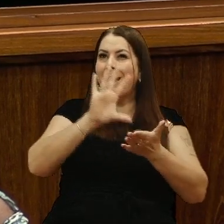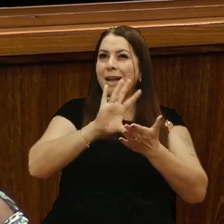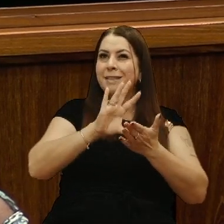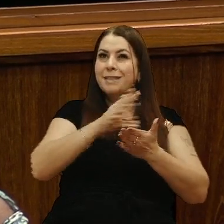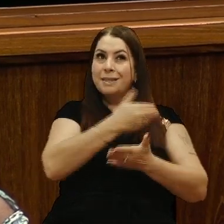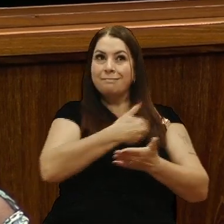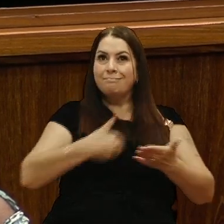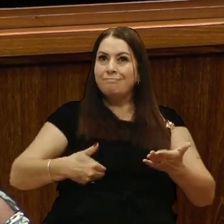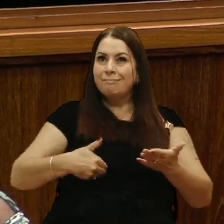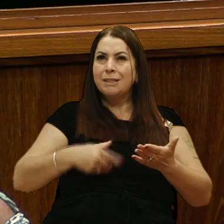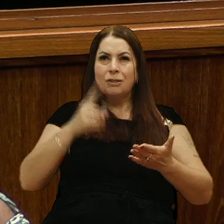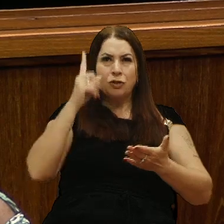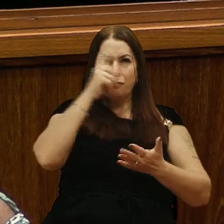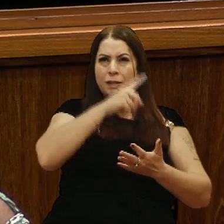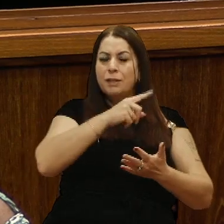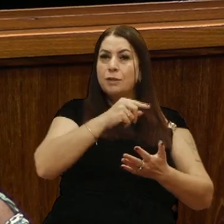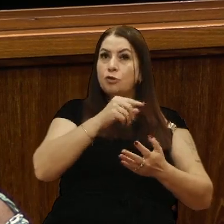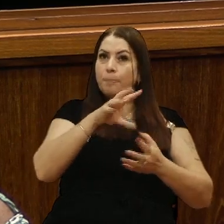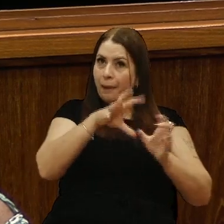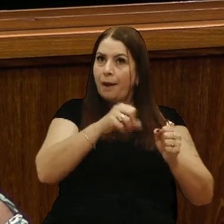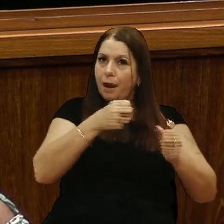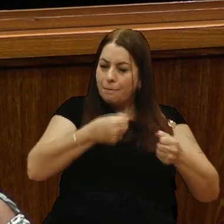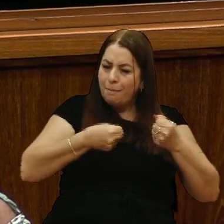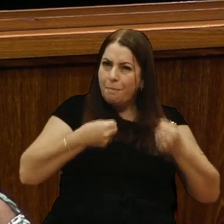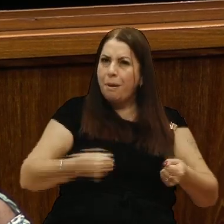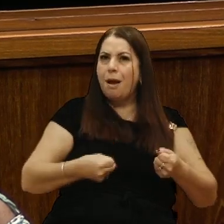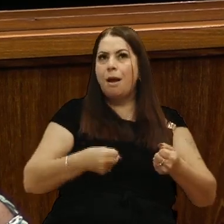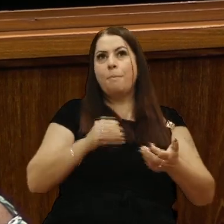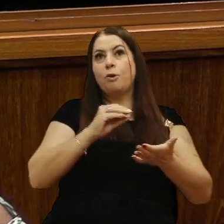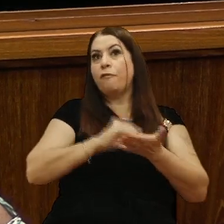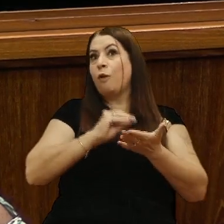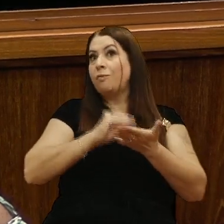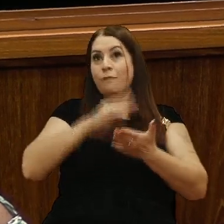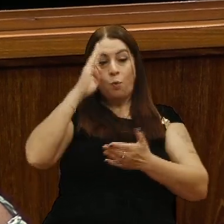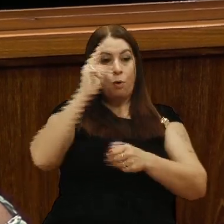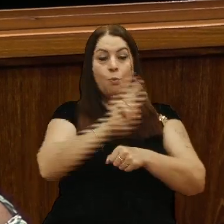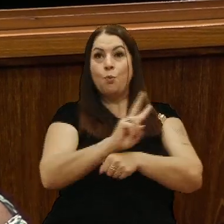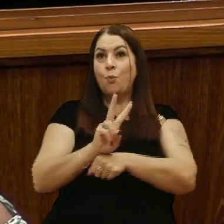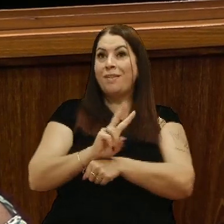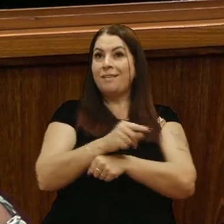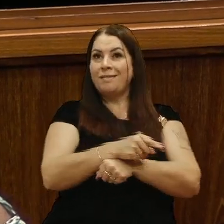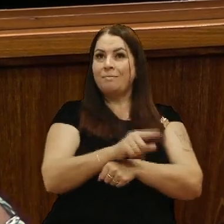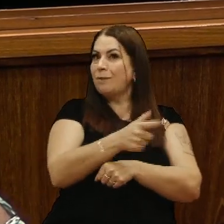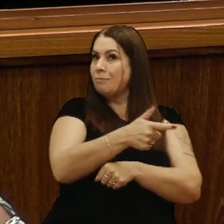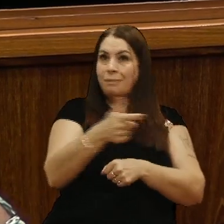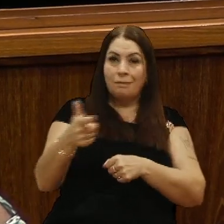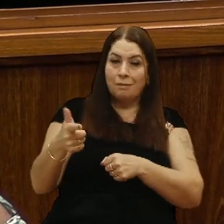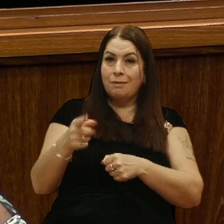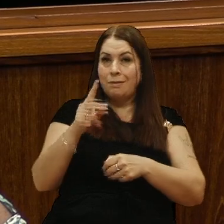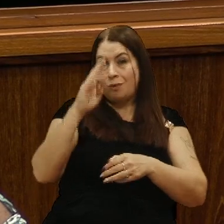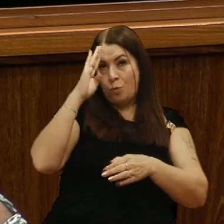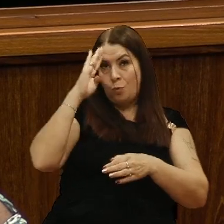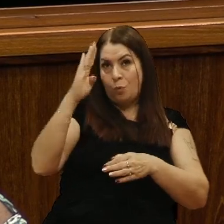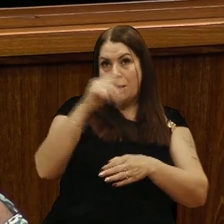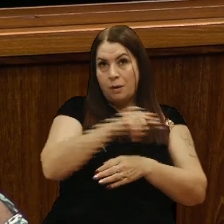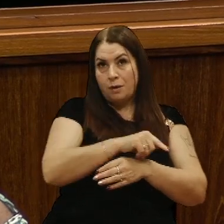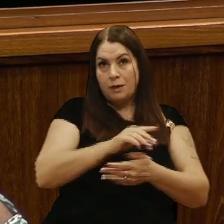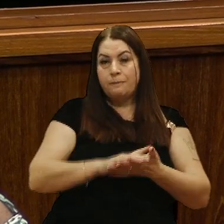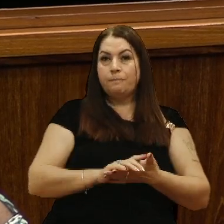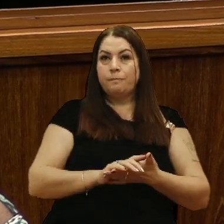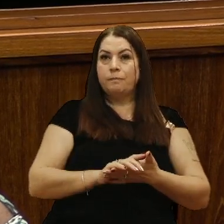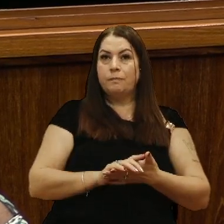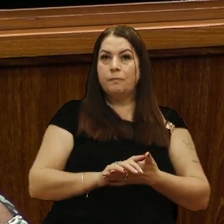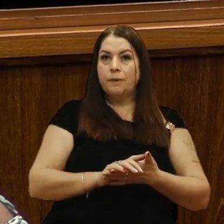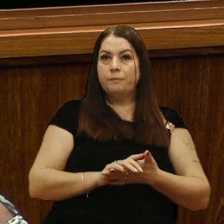difícil de manusear, mas que pela baixo efetivo, que pelo fato de nós não termos guardas municipais